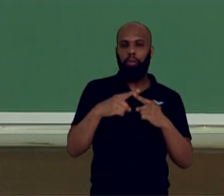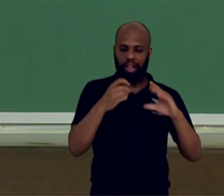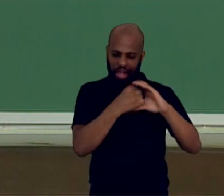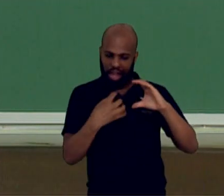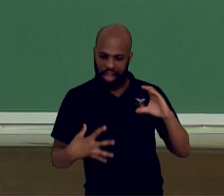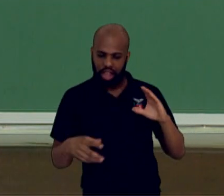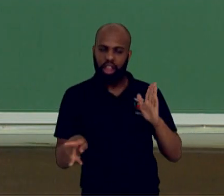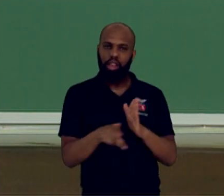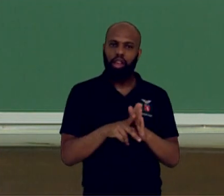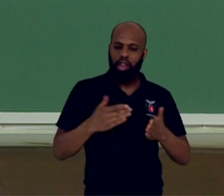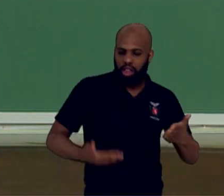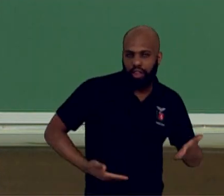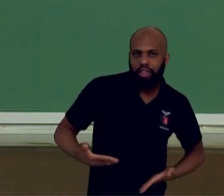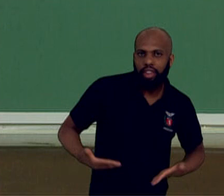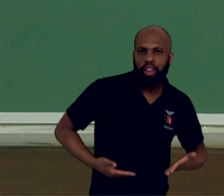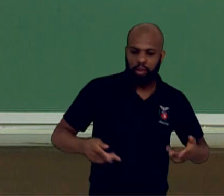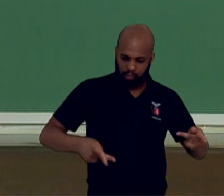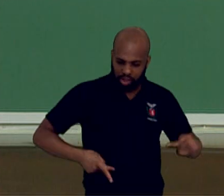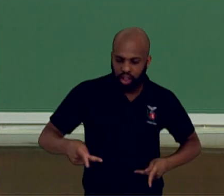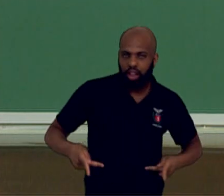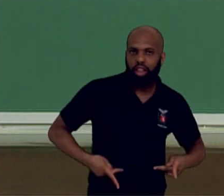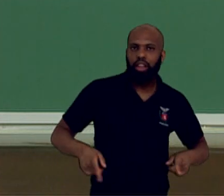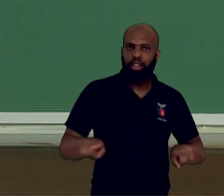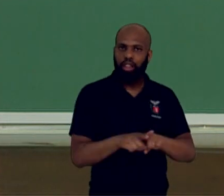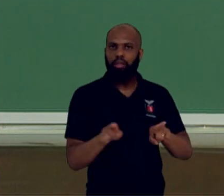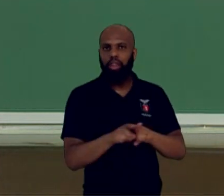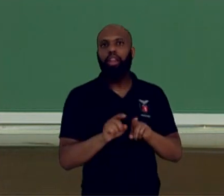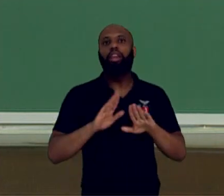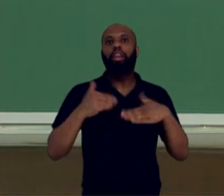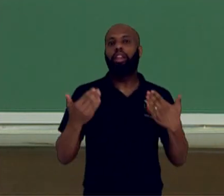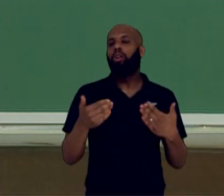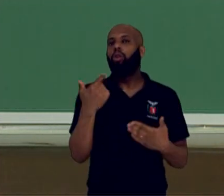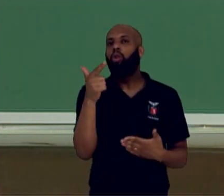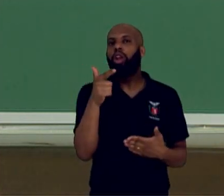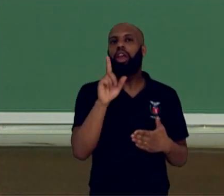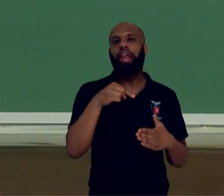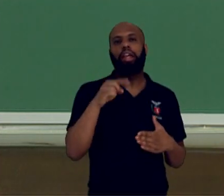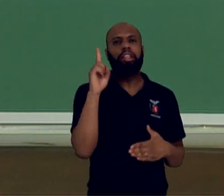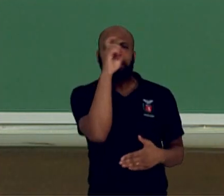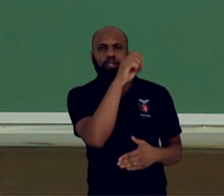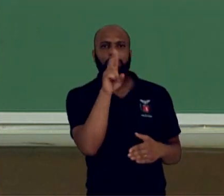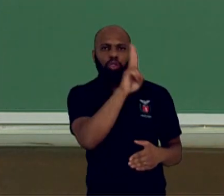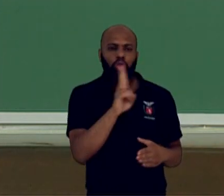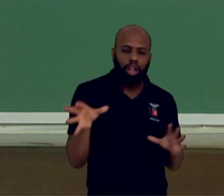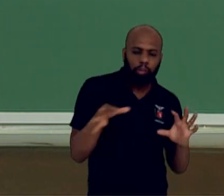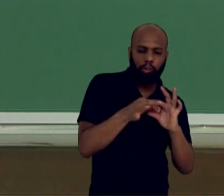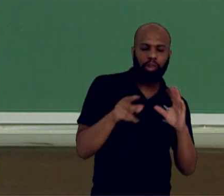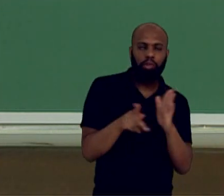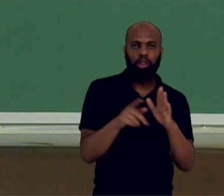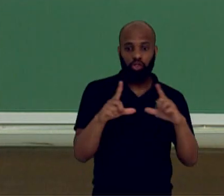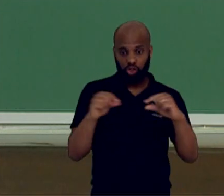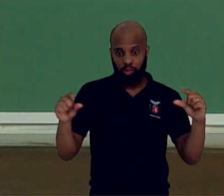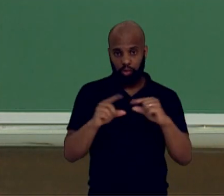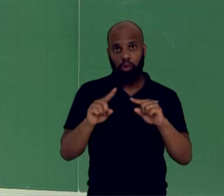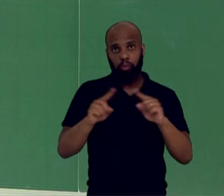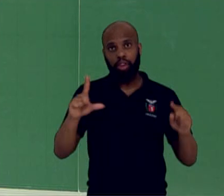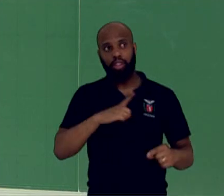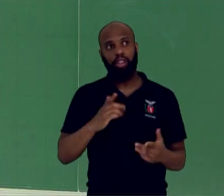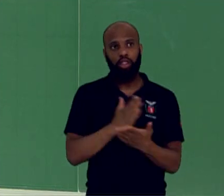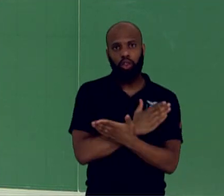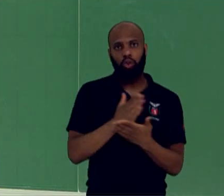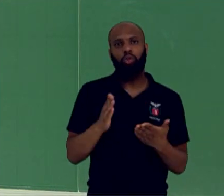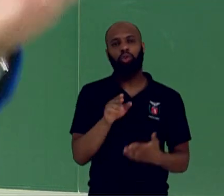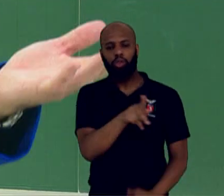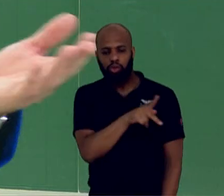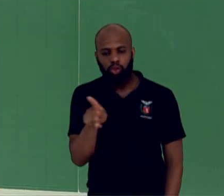vassalagem, de suzerania, e é um termo, então, muito delicado para se utilizarmos no Japão. No entanto, muitos,